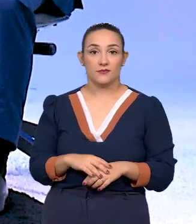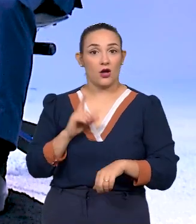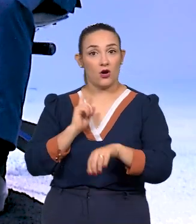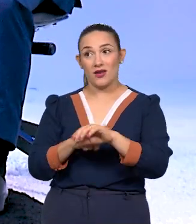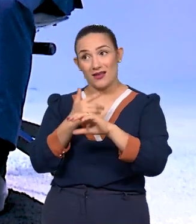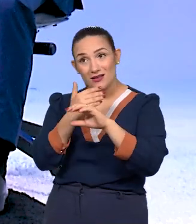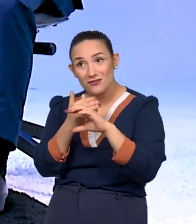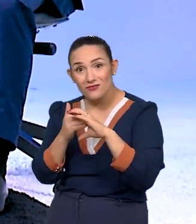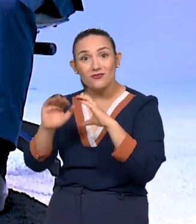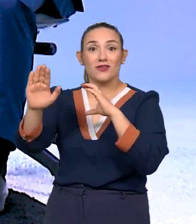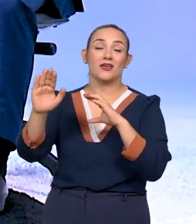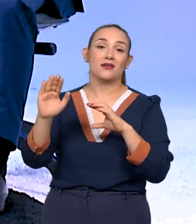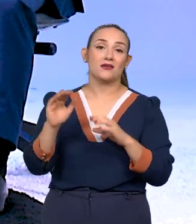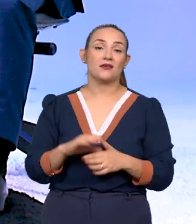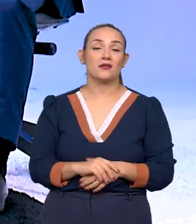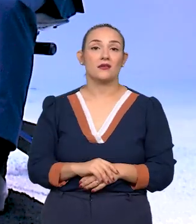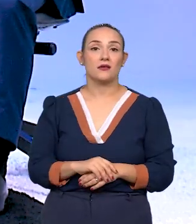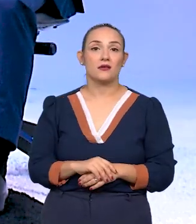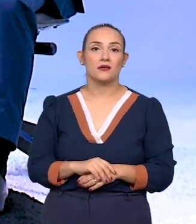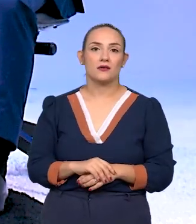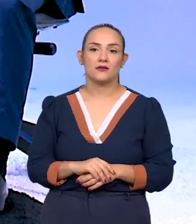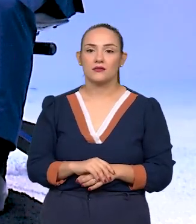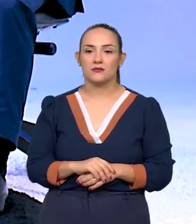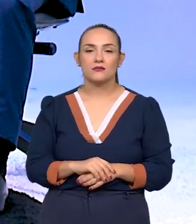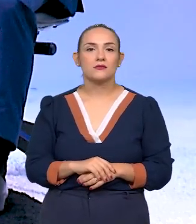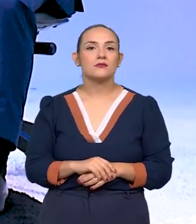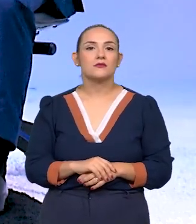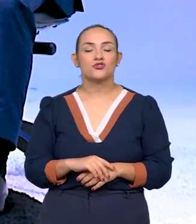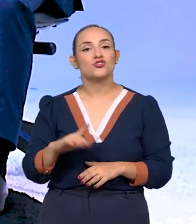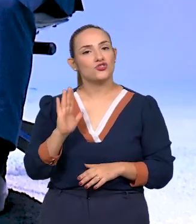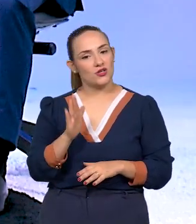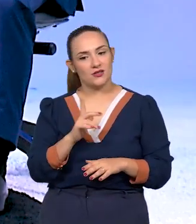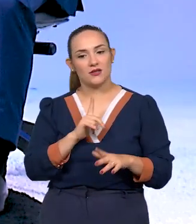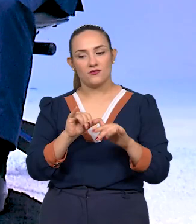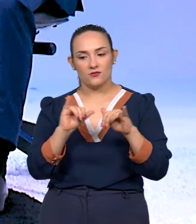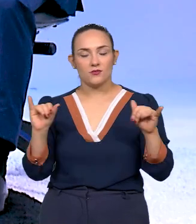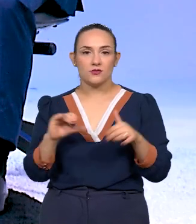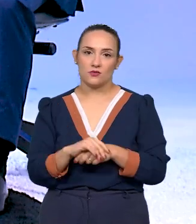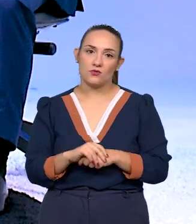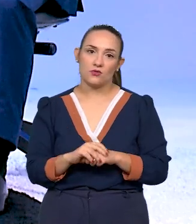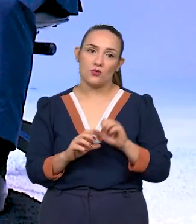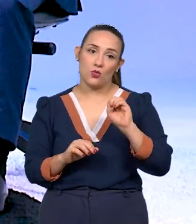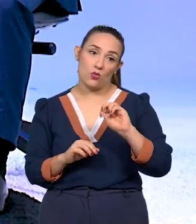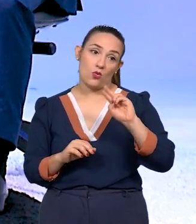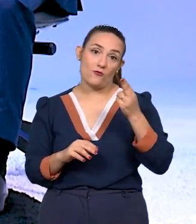você envia, o programa automaticamente, ele traz a seguinte informação. Ou